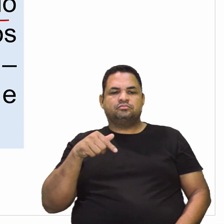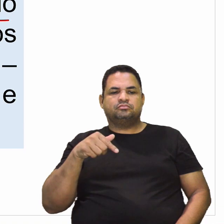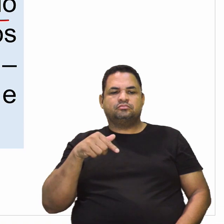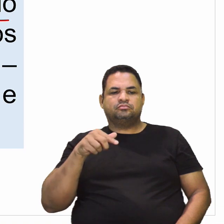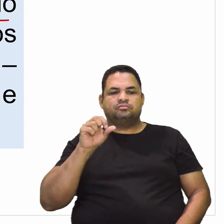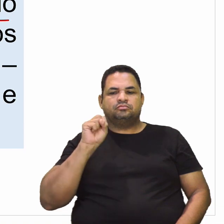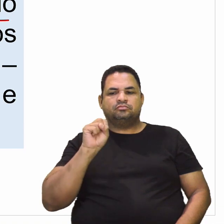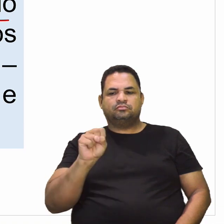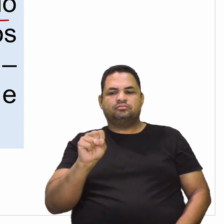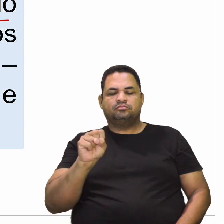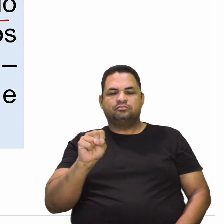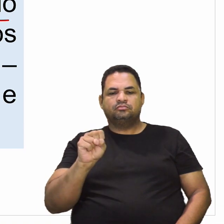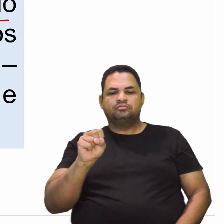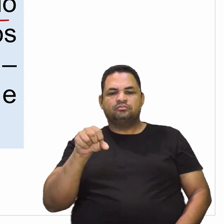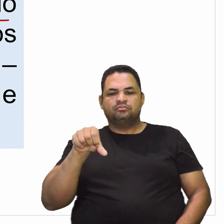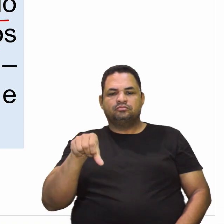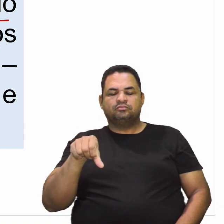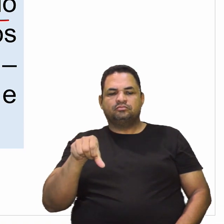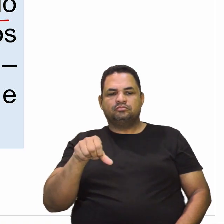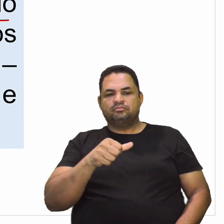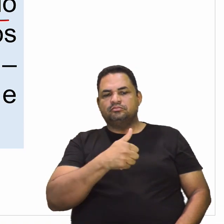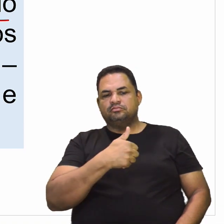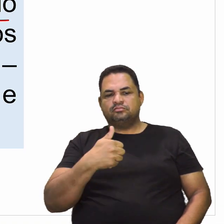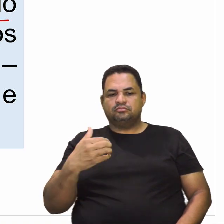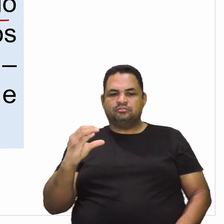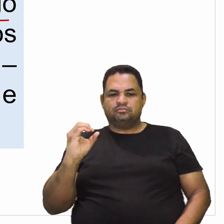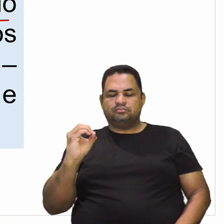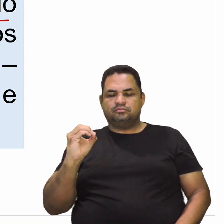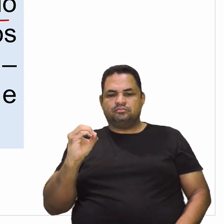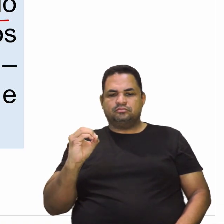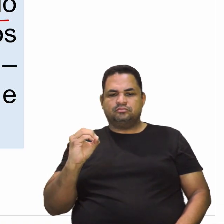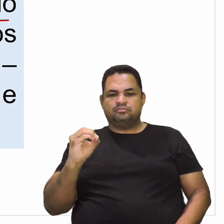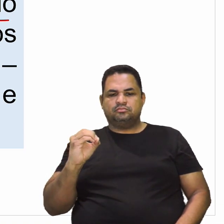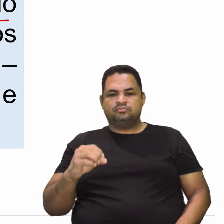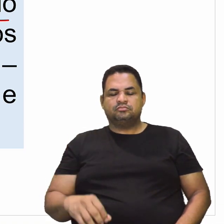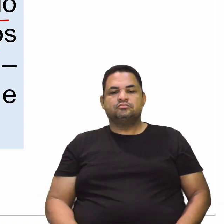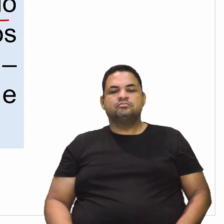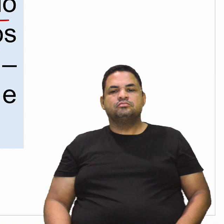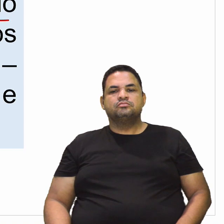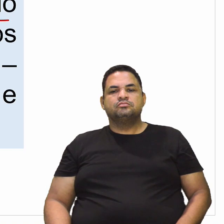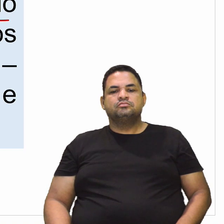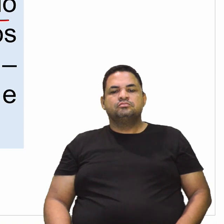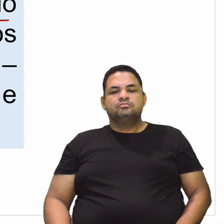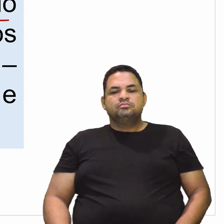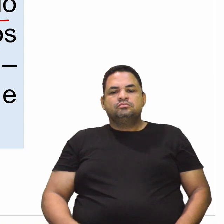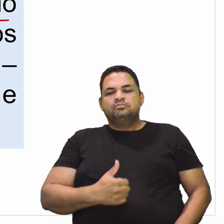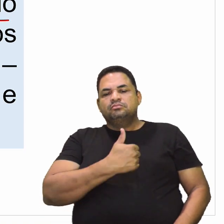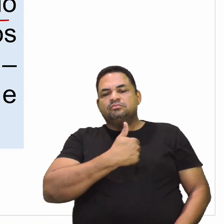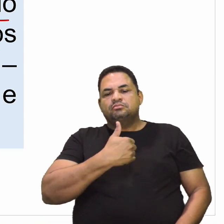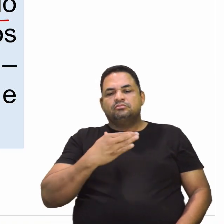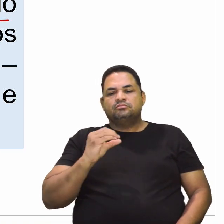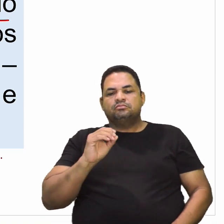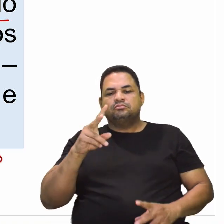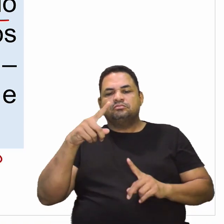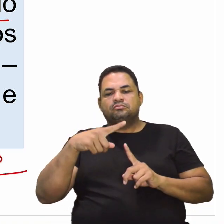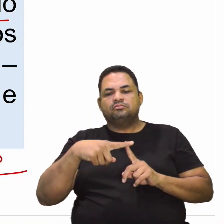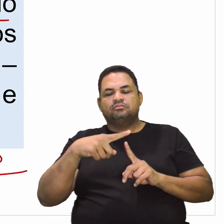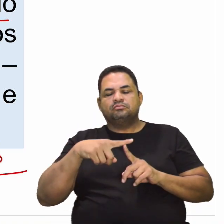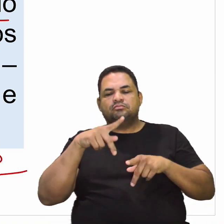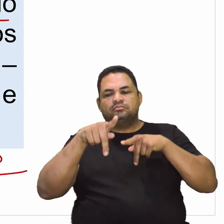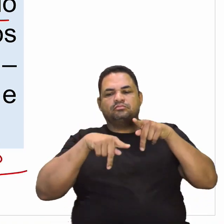6, 7, 8, 9, 10. Aluno, 10 tipos